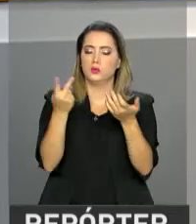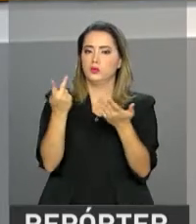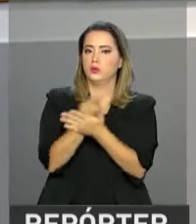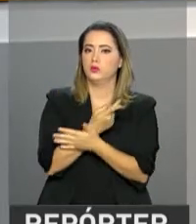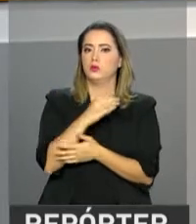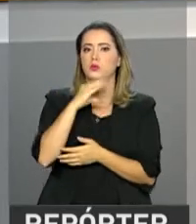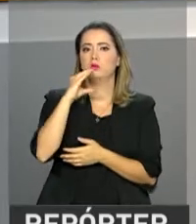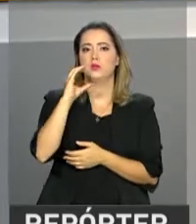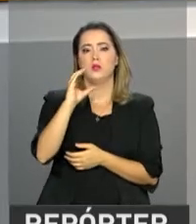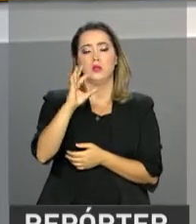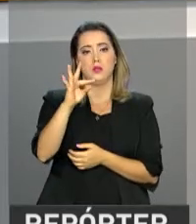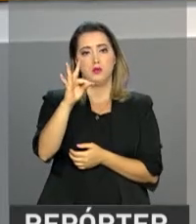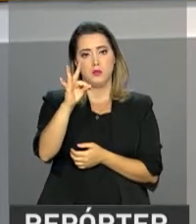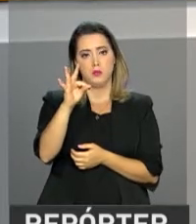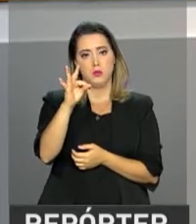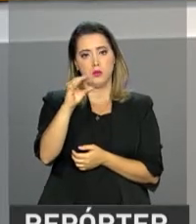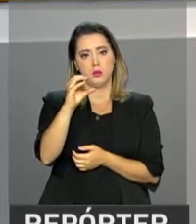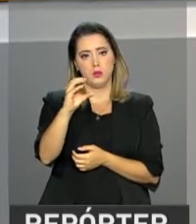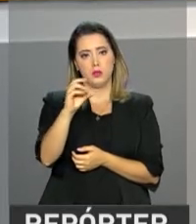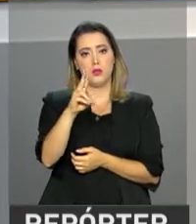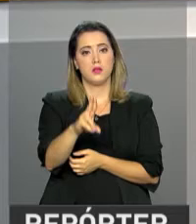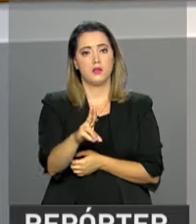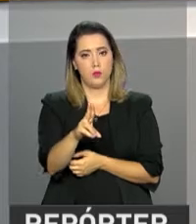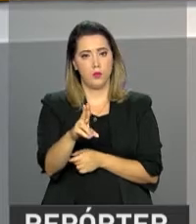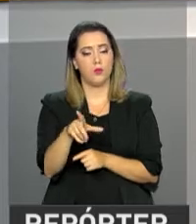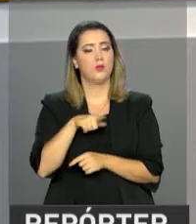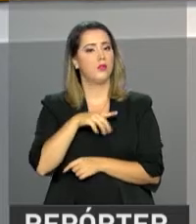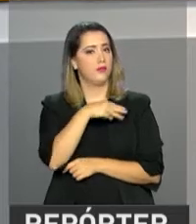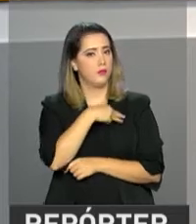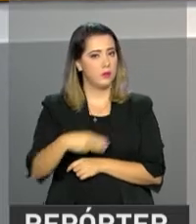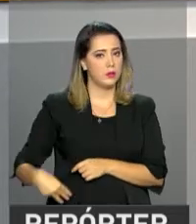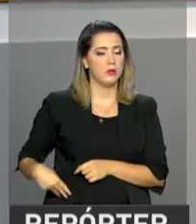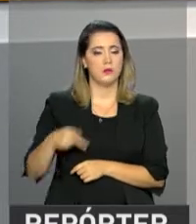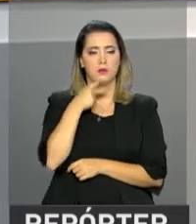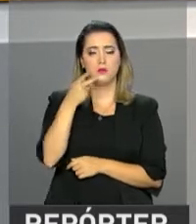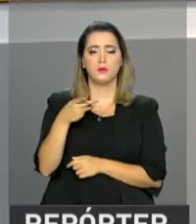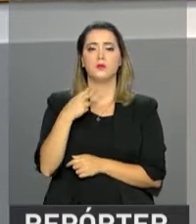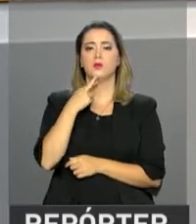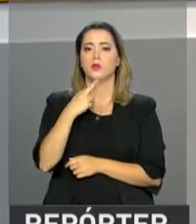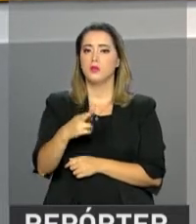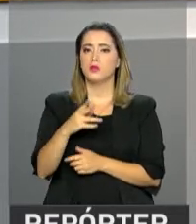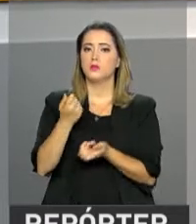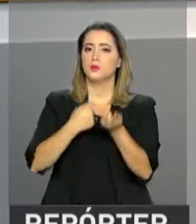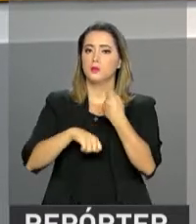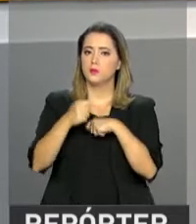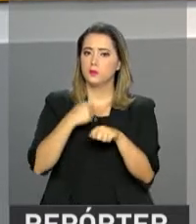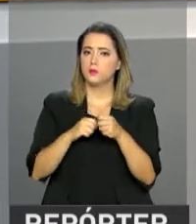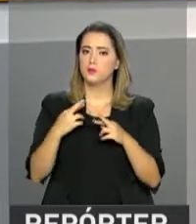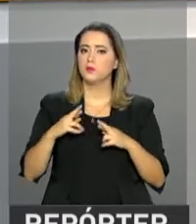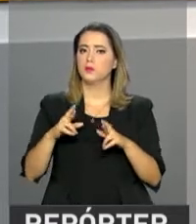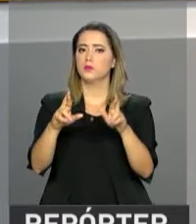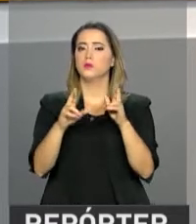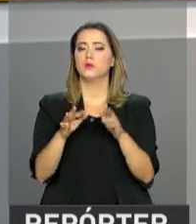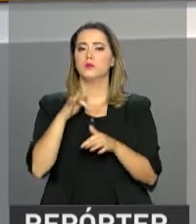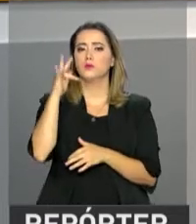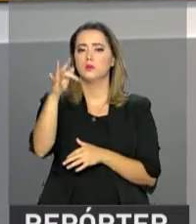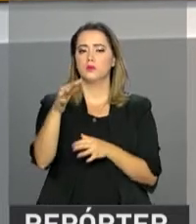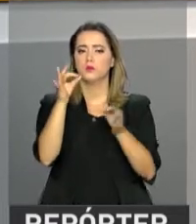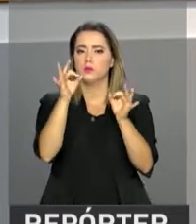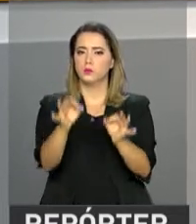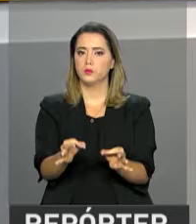contas da união o ministro eliseu padilha da casa civil ressaltou os resultados na área econômica ea expectativa de um futuro